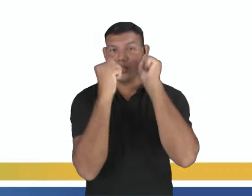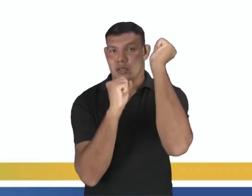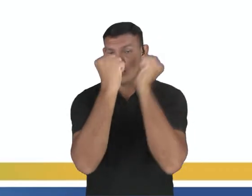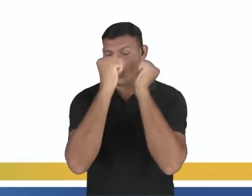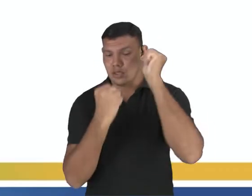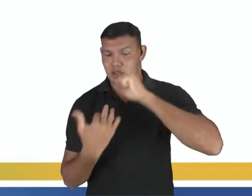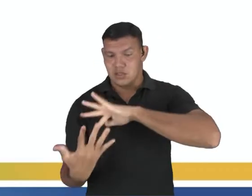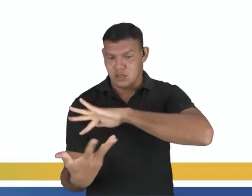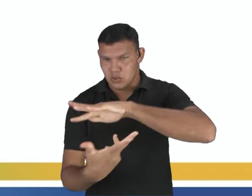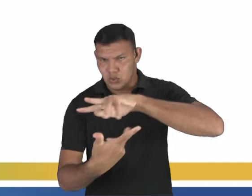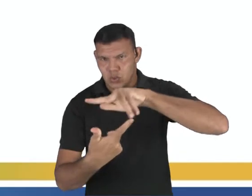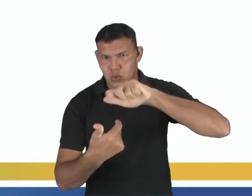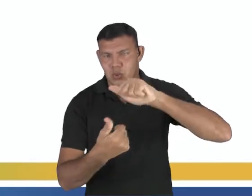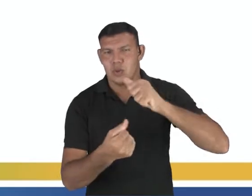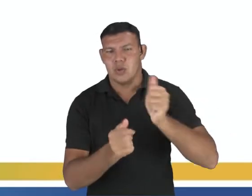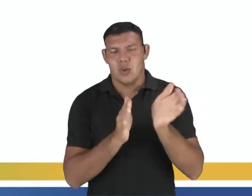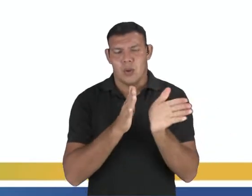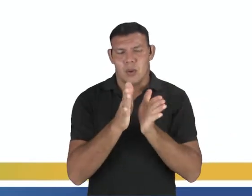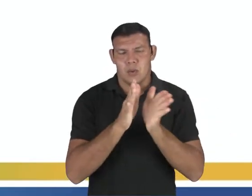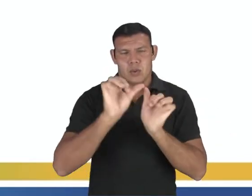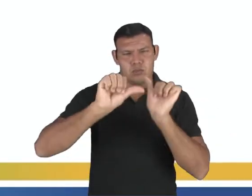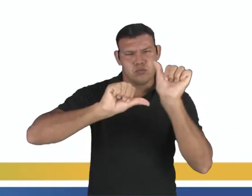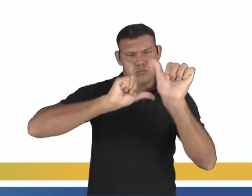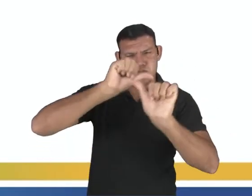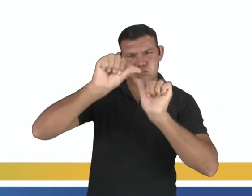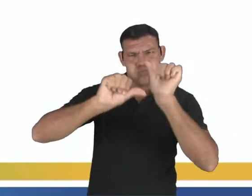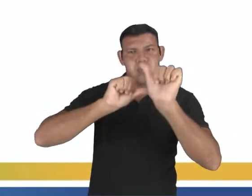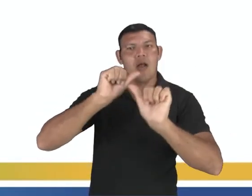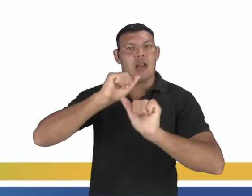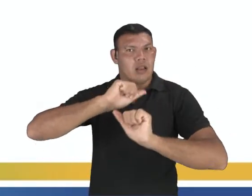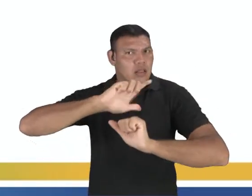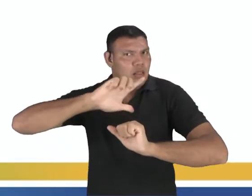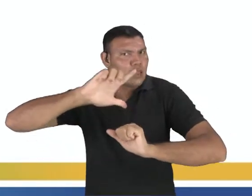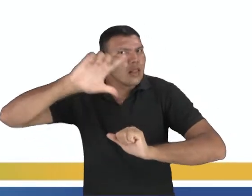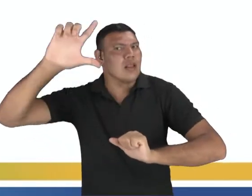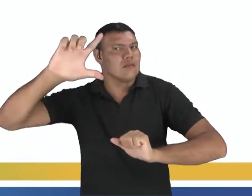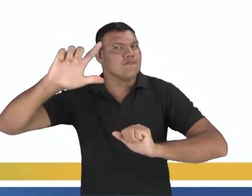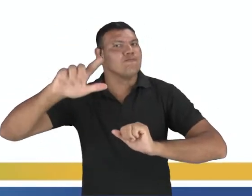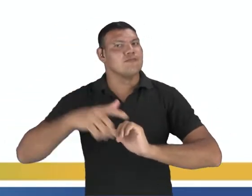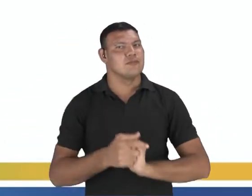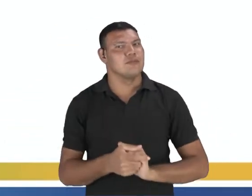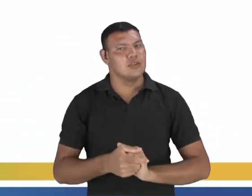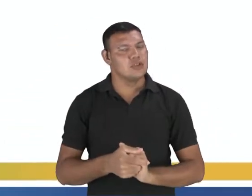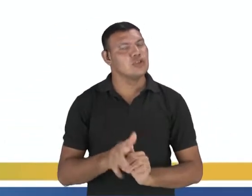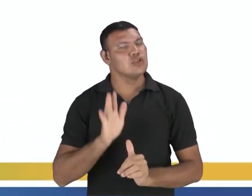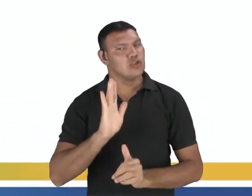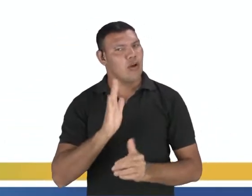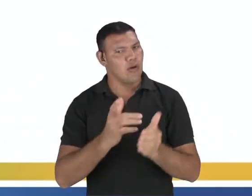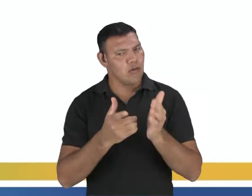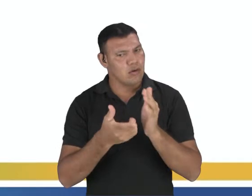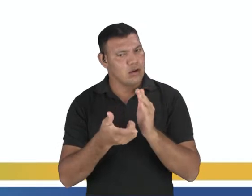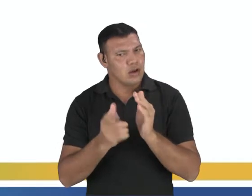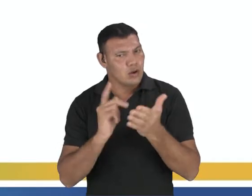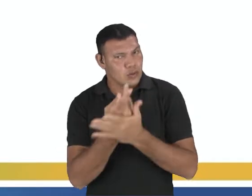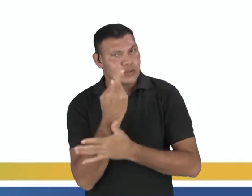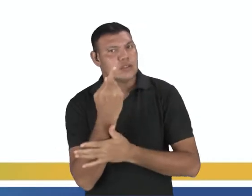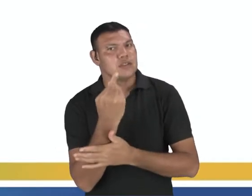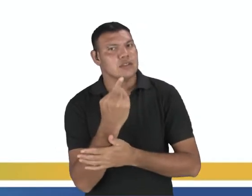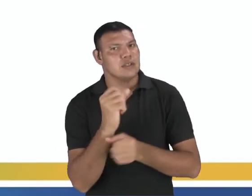em processo de mudança tão acentuado quanto ocorrido na Revolução Industrial. A este conjunto